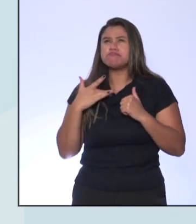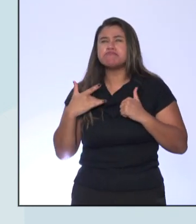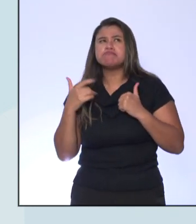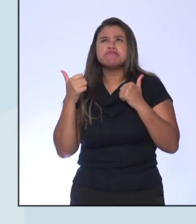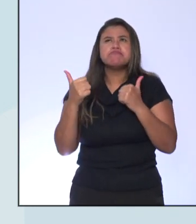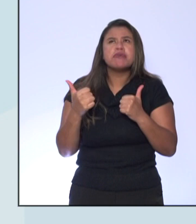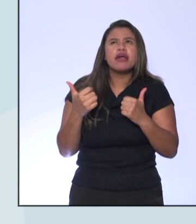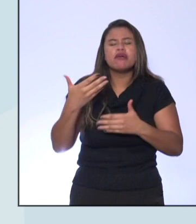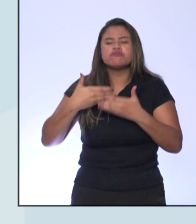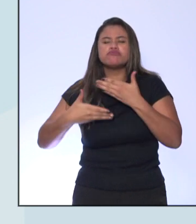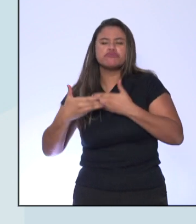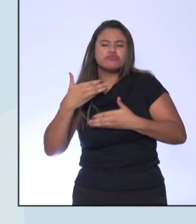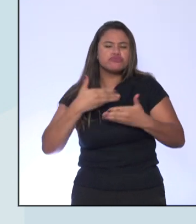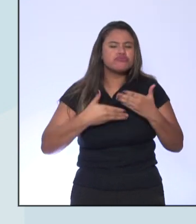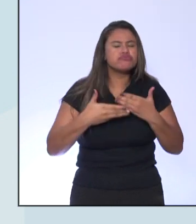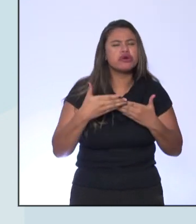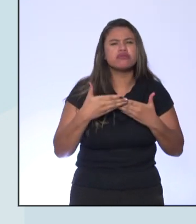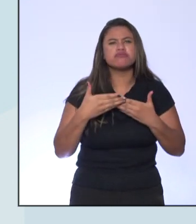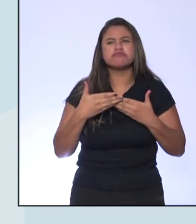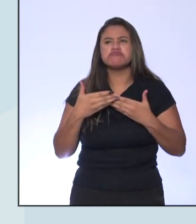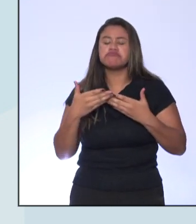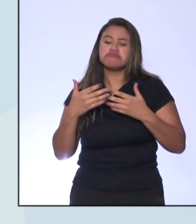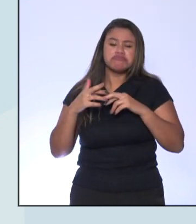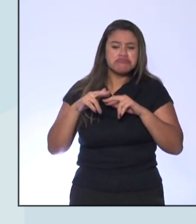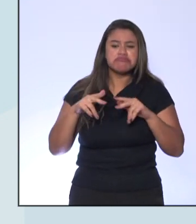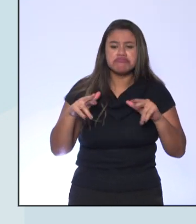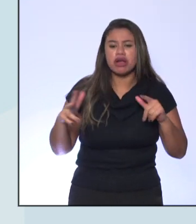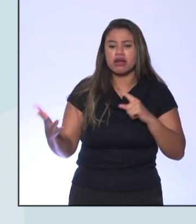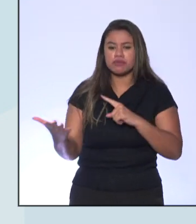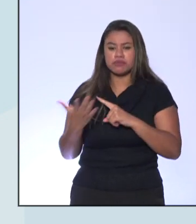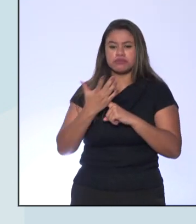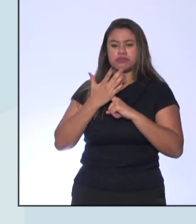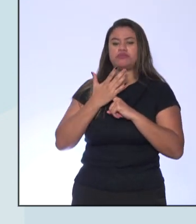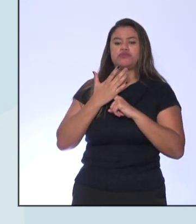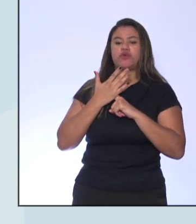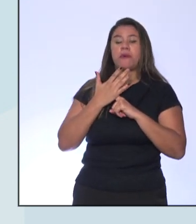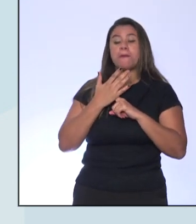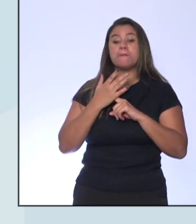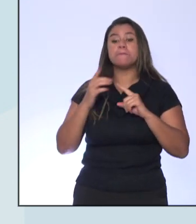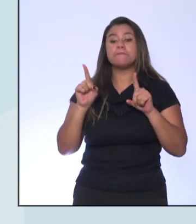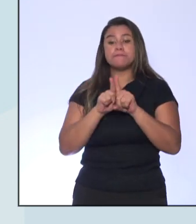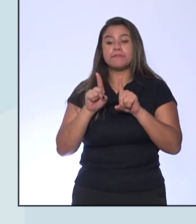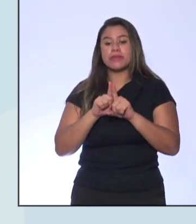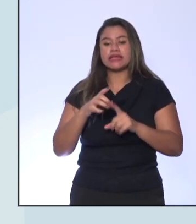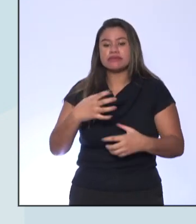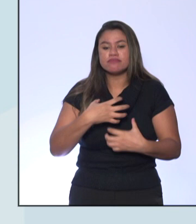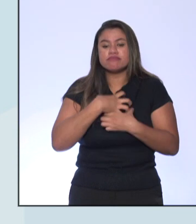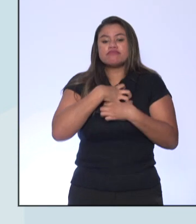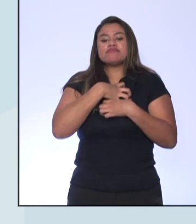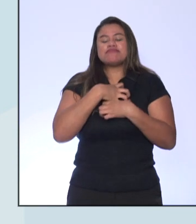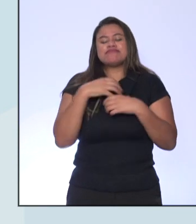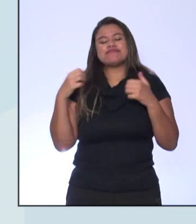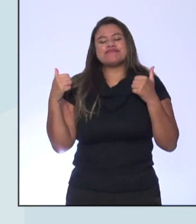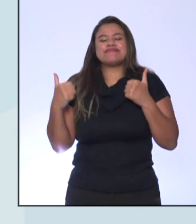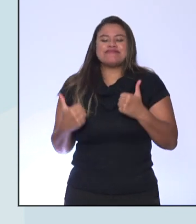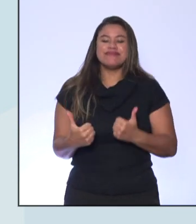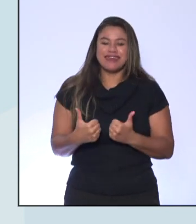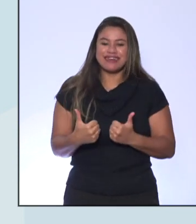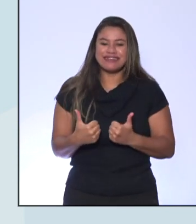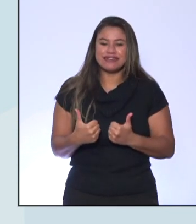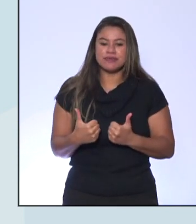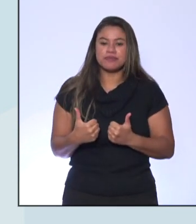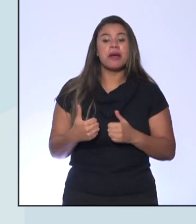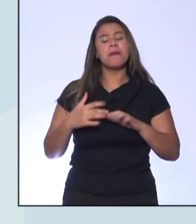ampla. O bem-estar, lógico que é um sentir-se bem, mas a gente tem que pensar